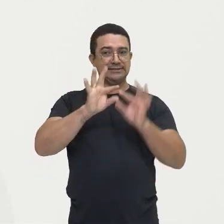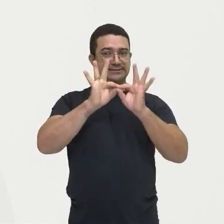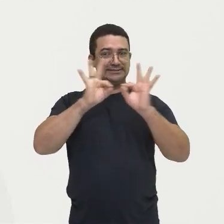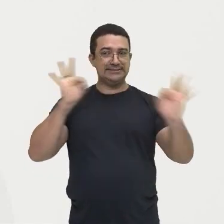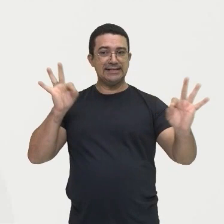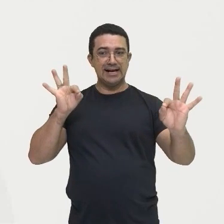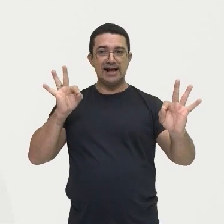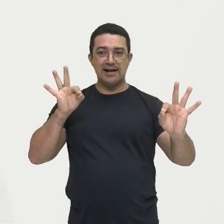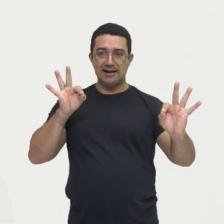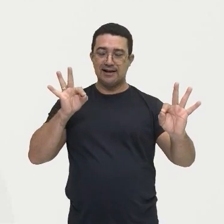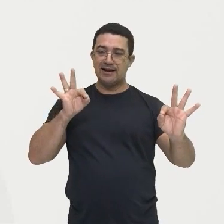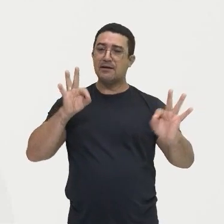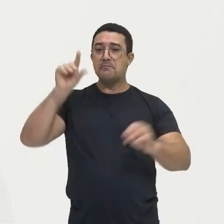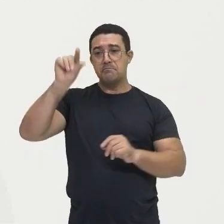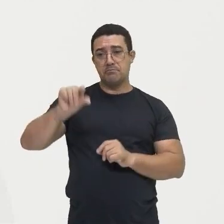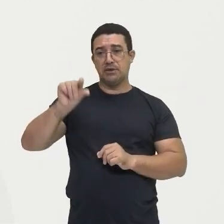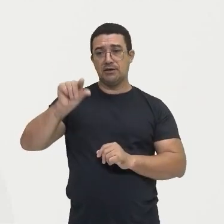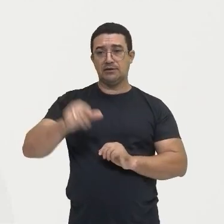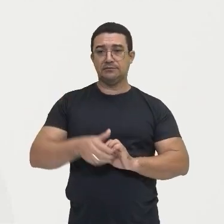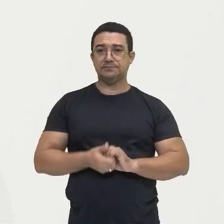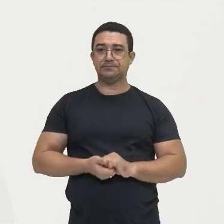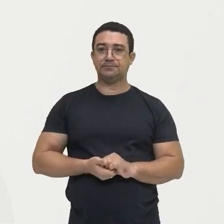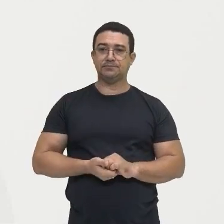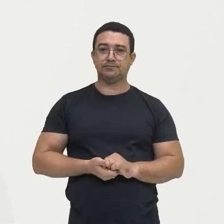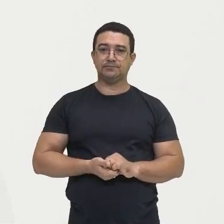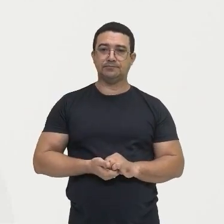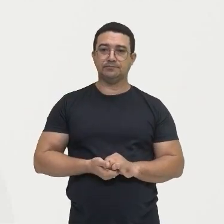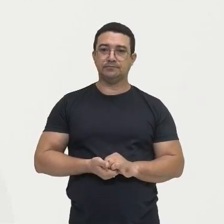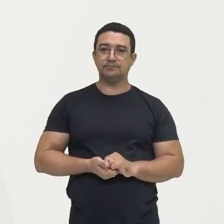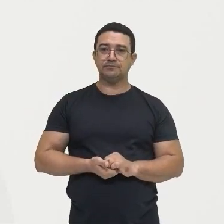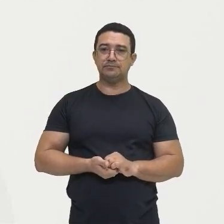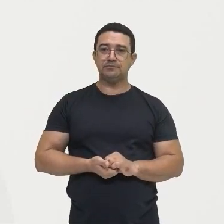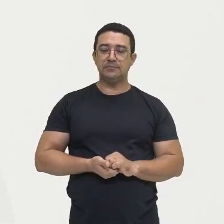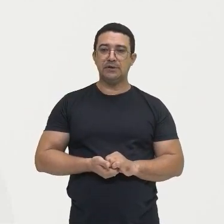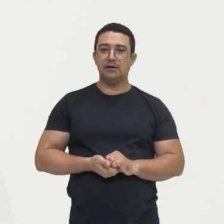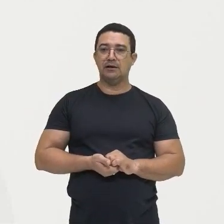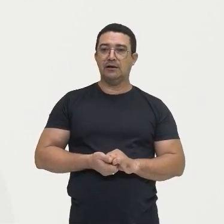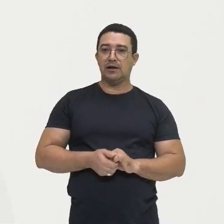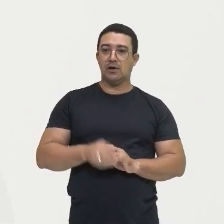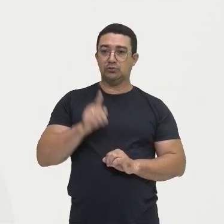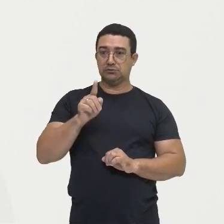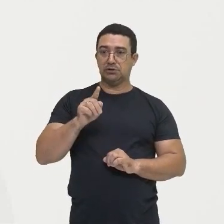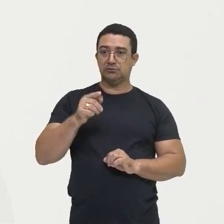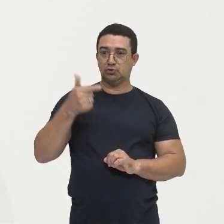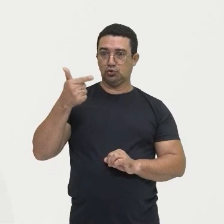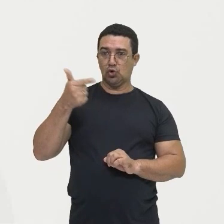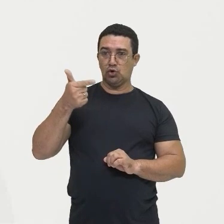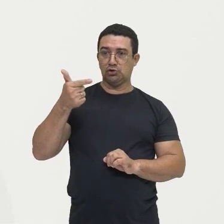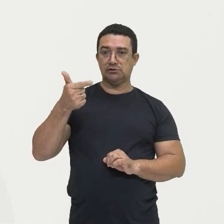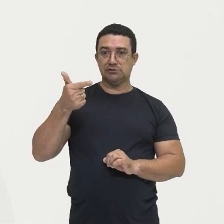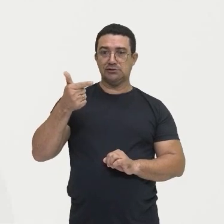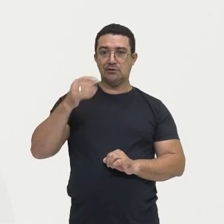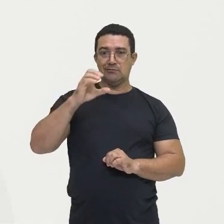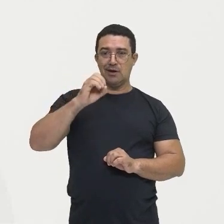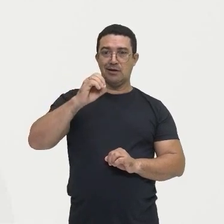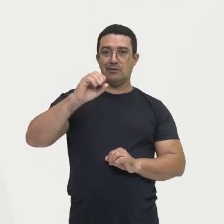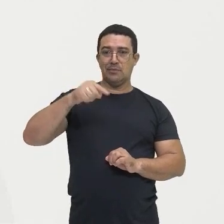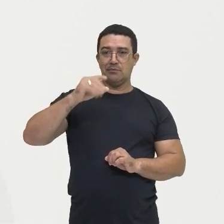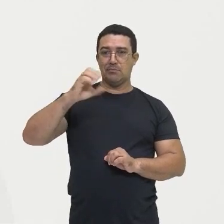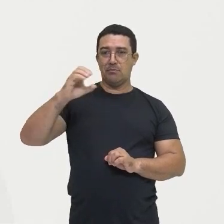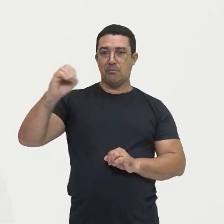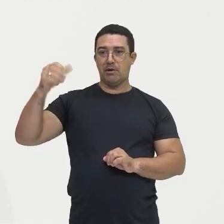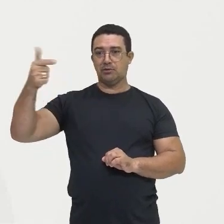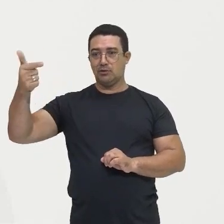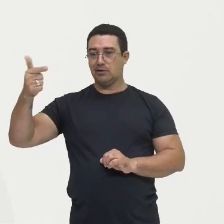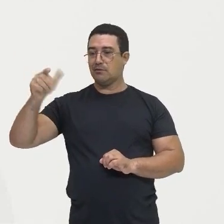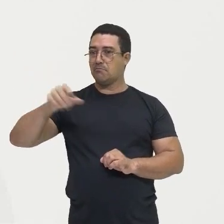chamamos de escala pequena. E que essa daqui, que tem um 2, que é maior que 1, seria uma escala grande em comparação